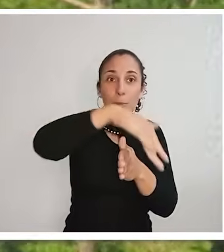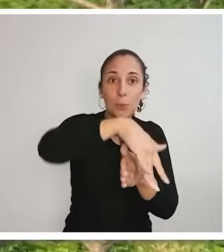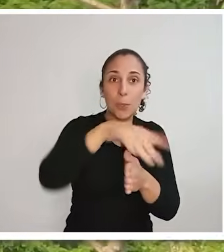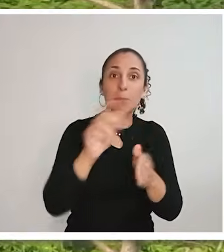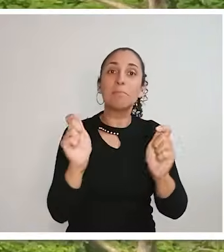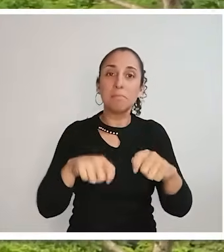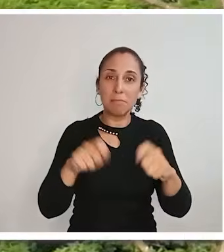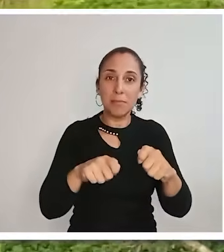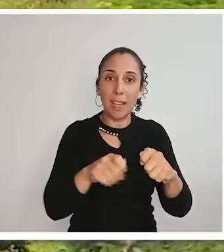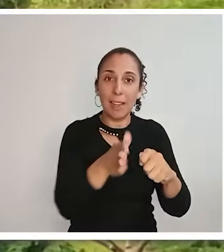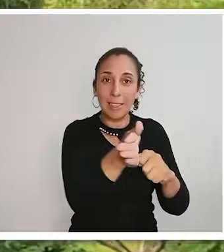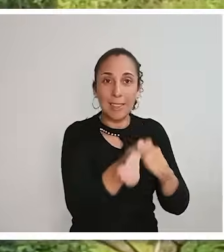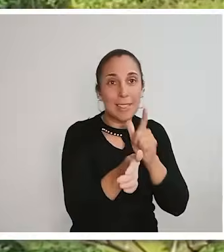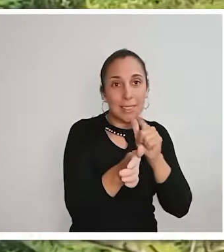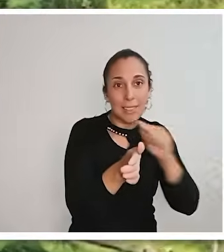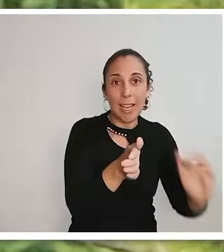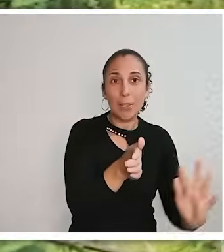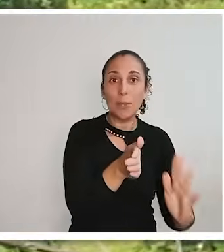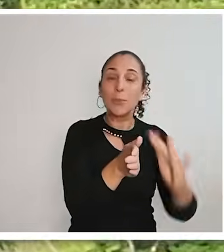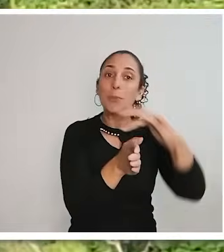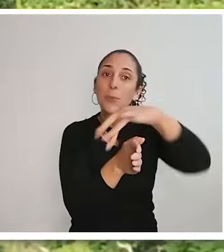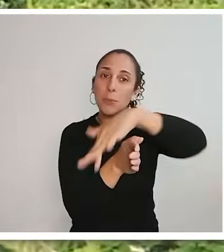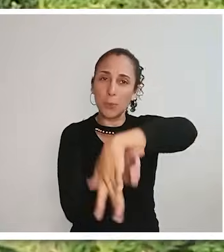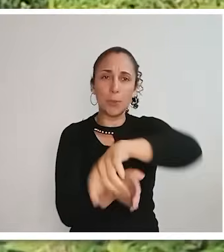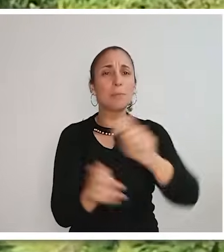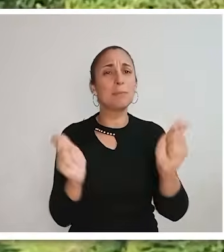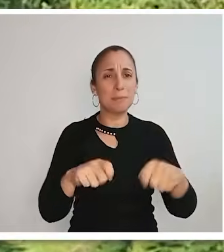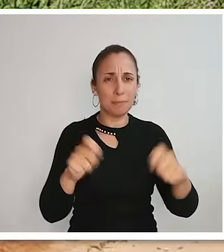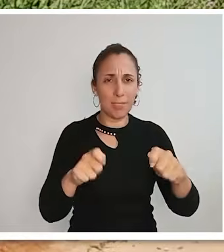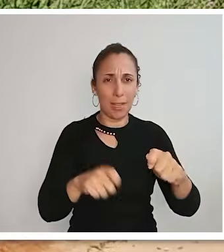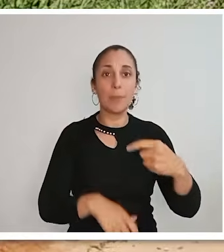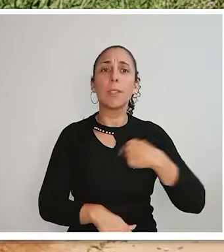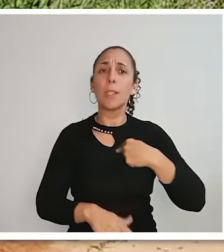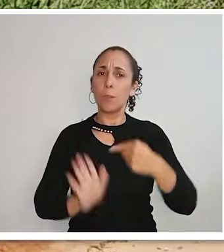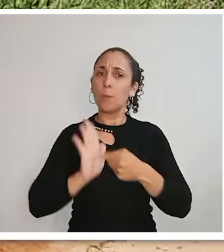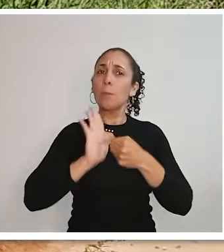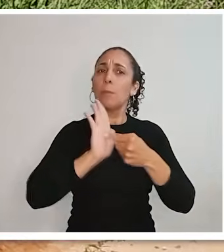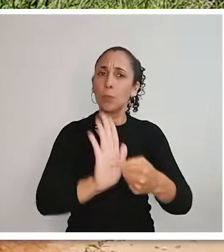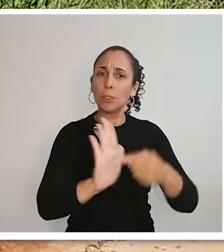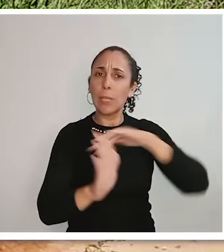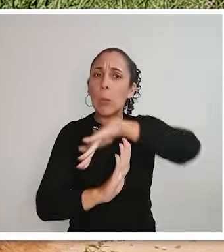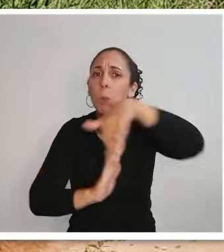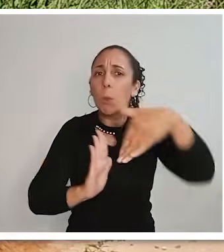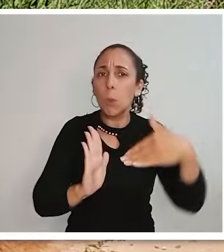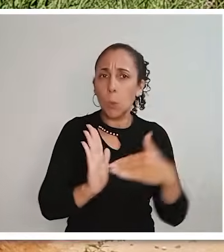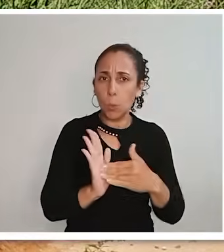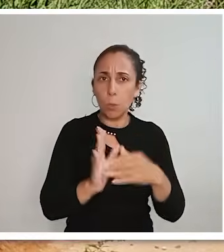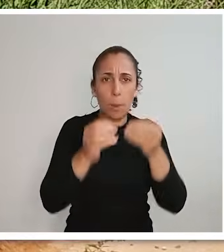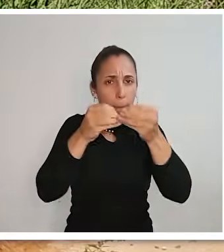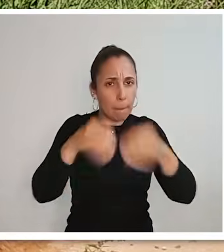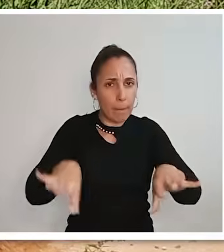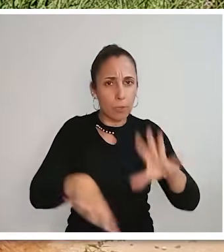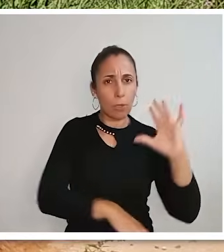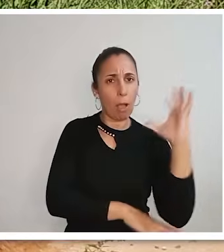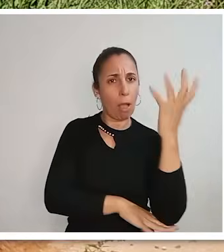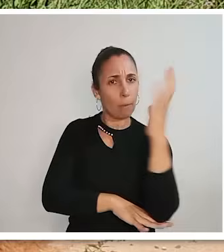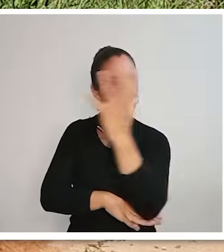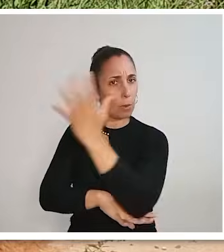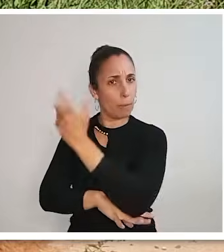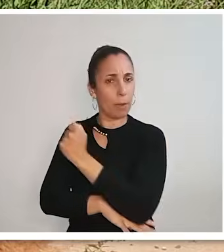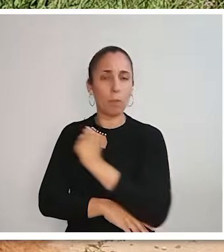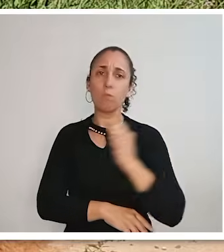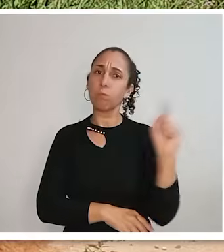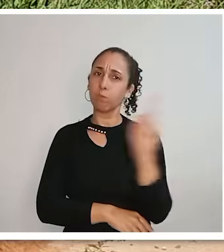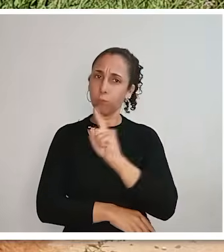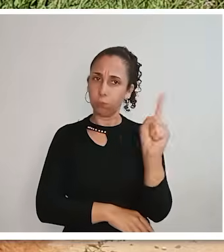muito interessantes. Em cada um desses braços tem um dique galgável. Olha, a gente vai circular esse reservatório para o outro lado e vou mostrar para